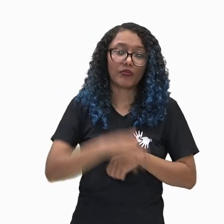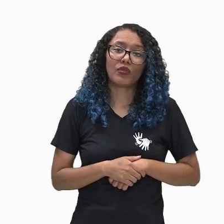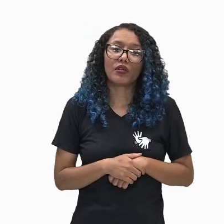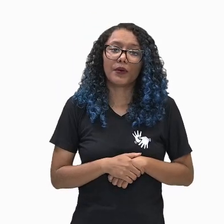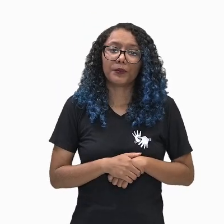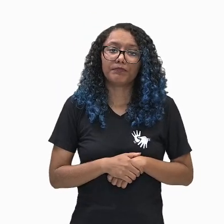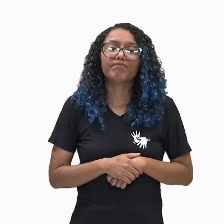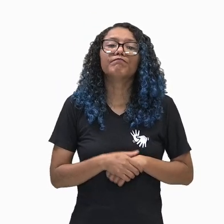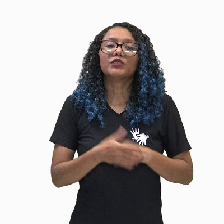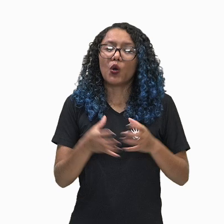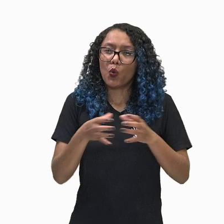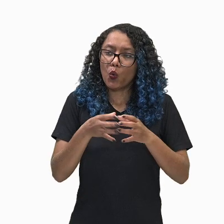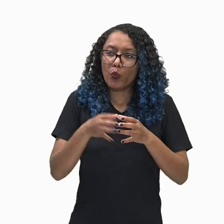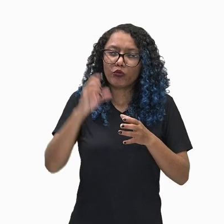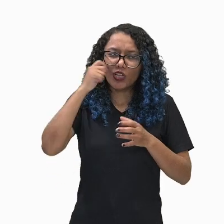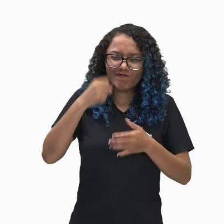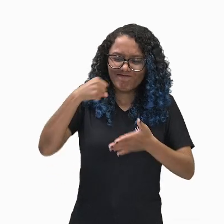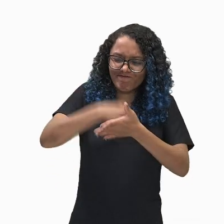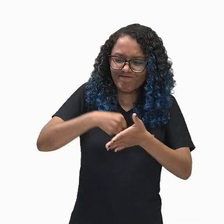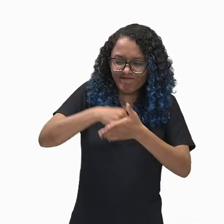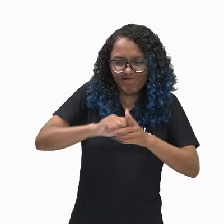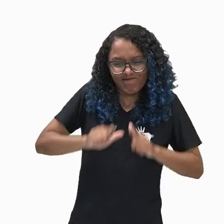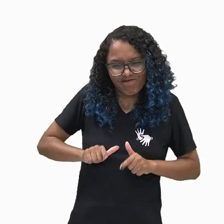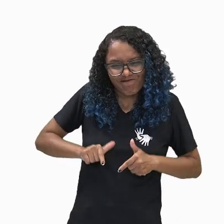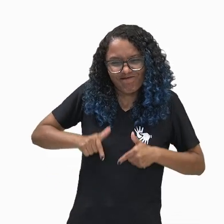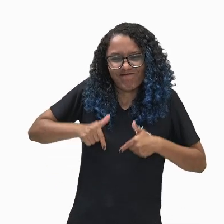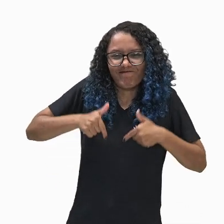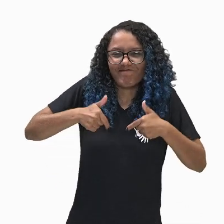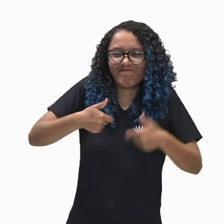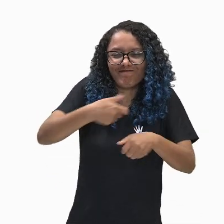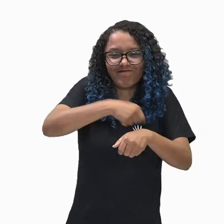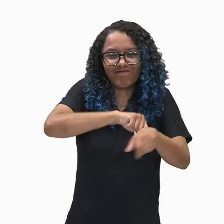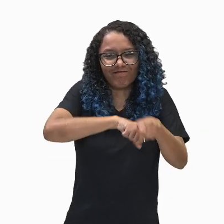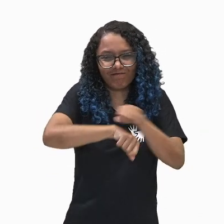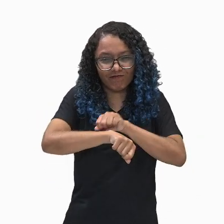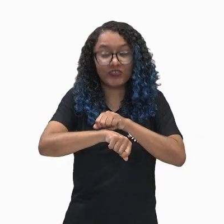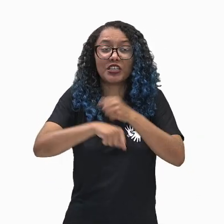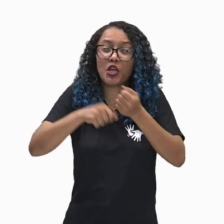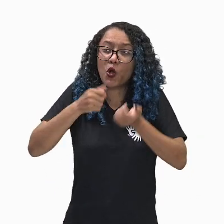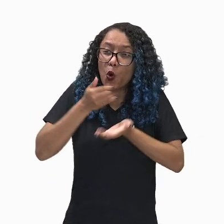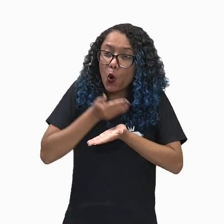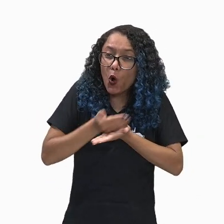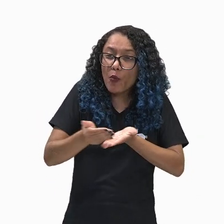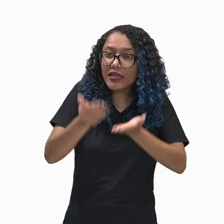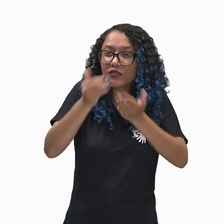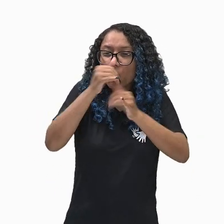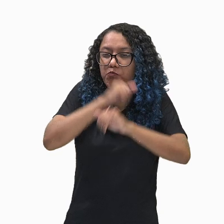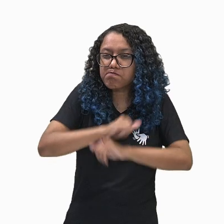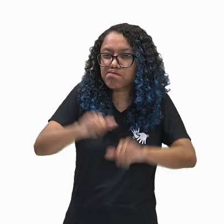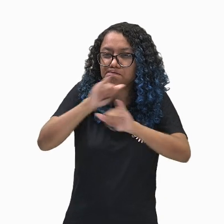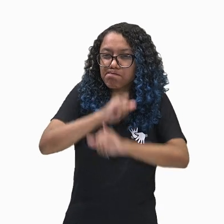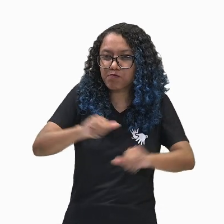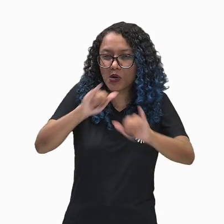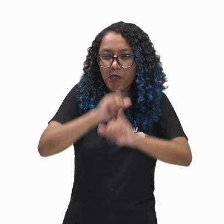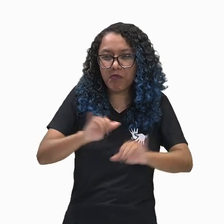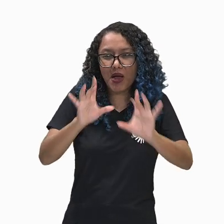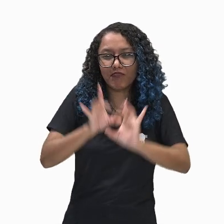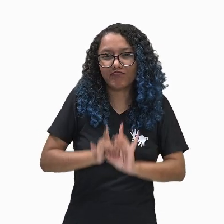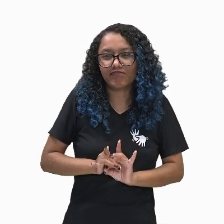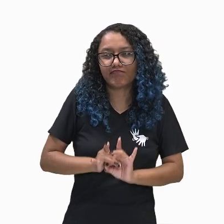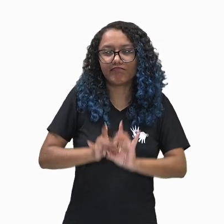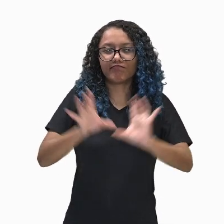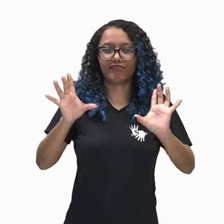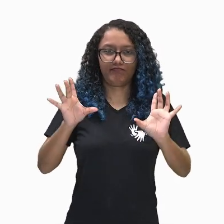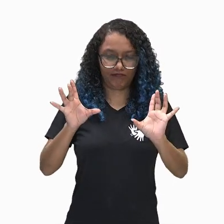negros, eles lutavam como podiam. Assim tiveram início aí, né, o início então dessa campanha que a gente vai chamar então